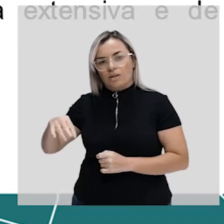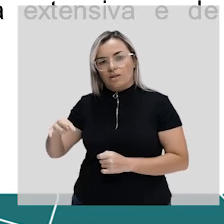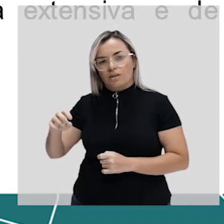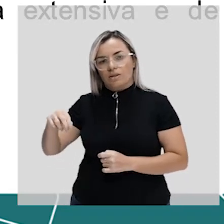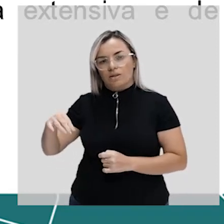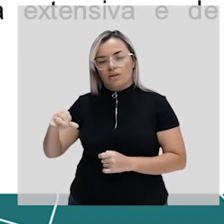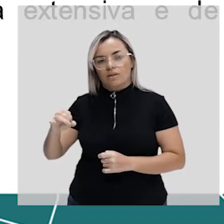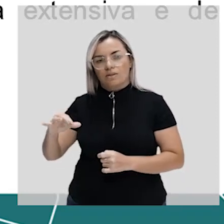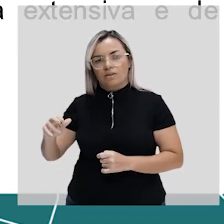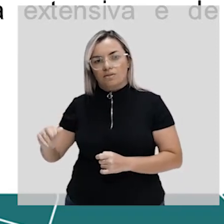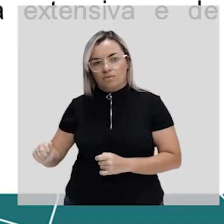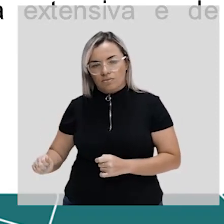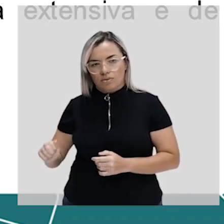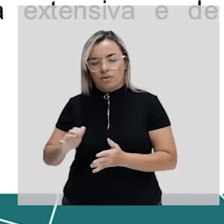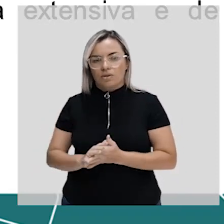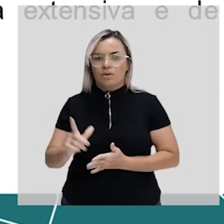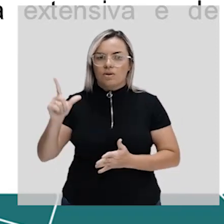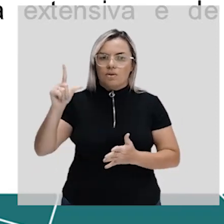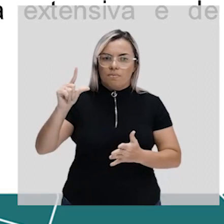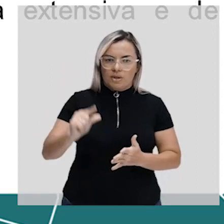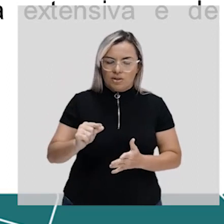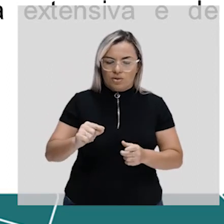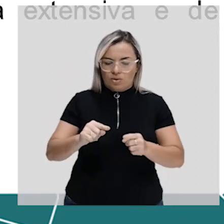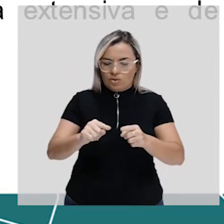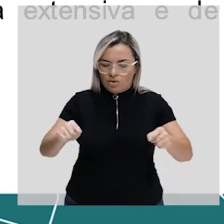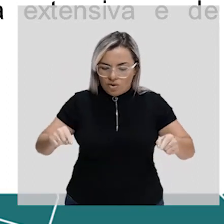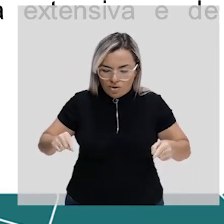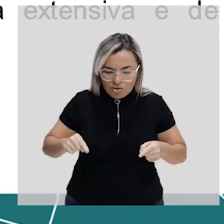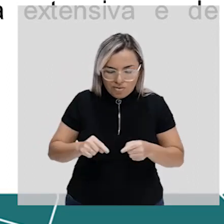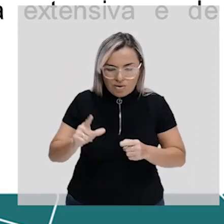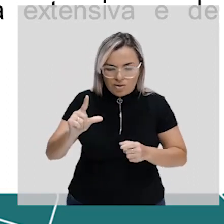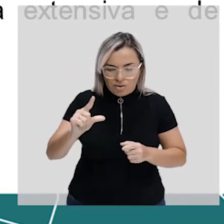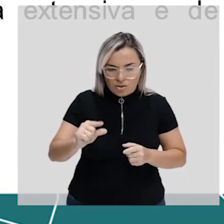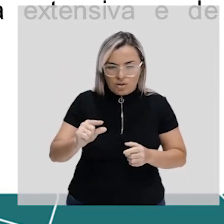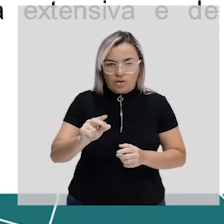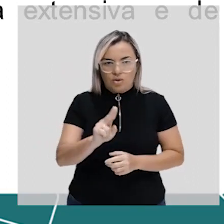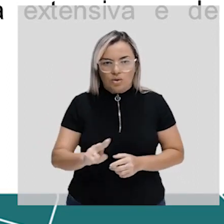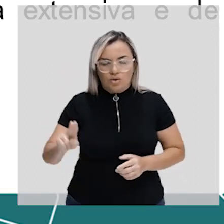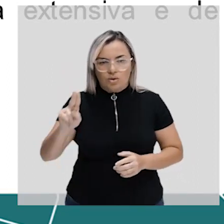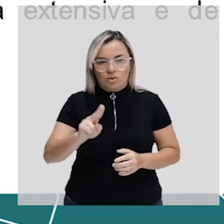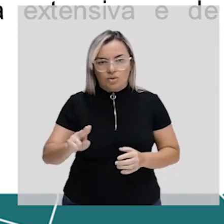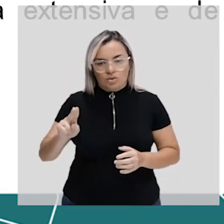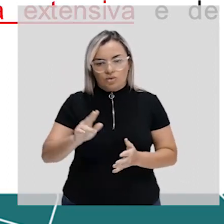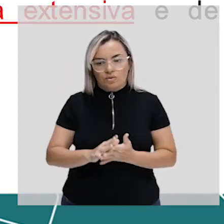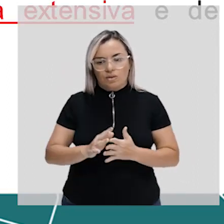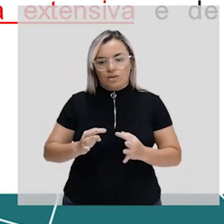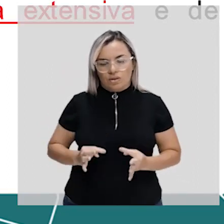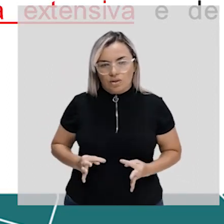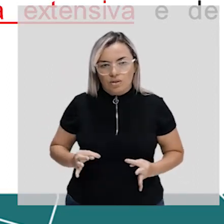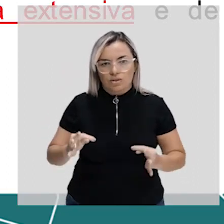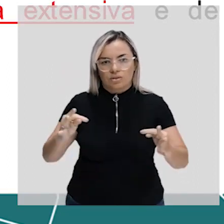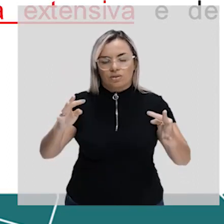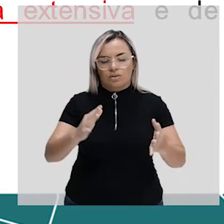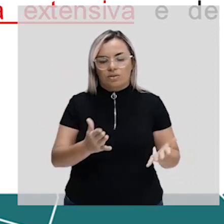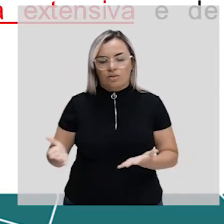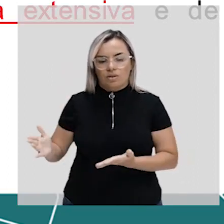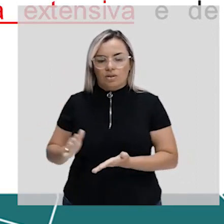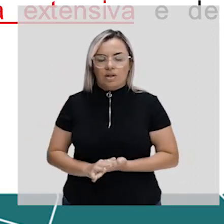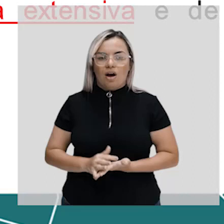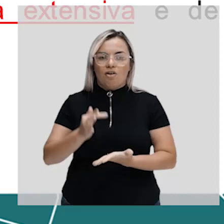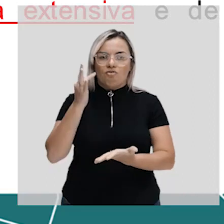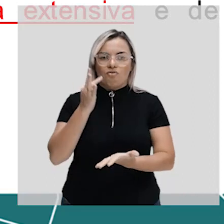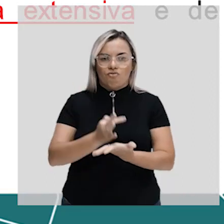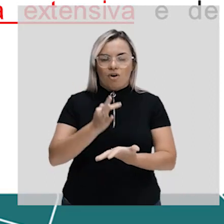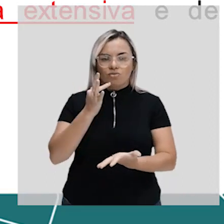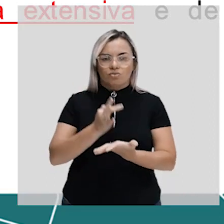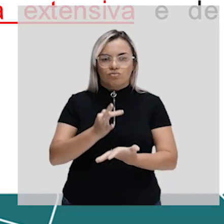vai utilizar menor espaço, tá certo? E utilizar tecnologia. Então essa alternativa aqui ela está